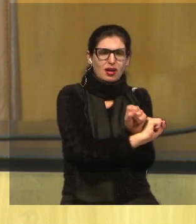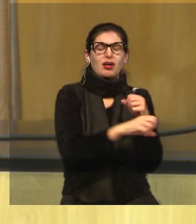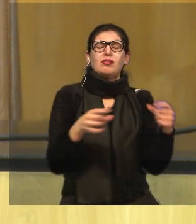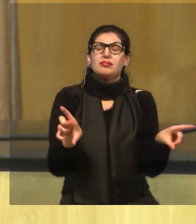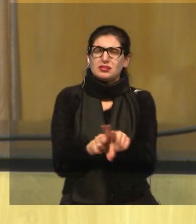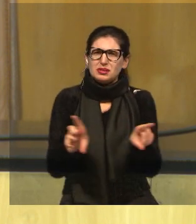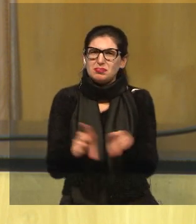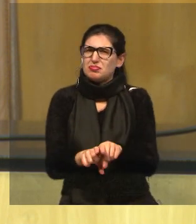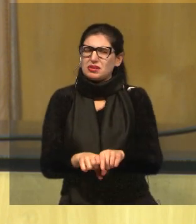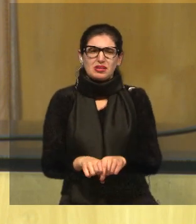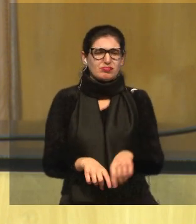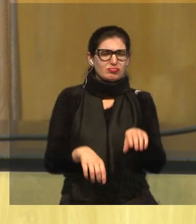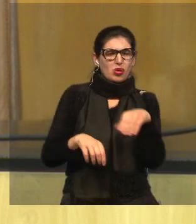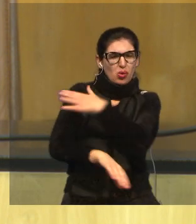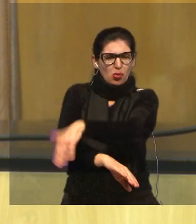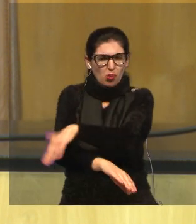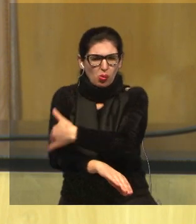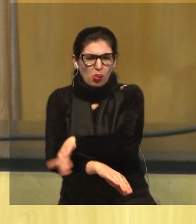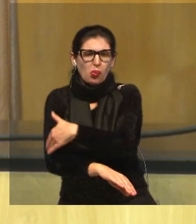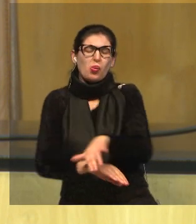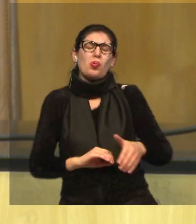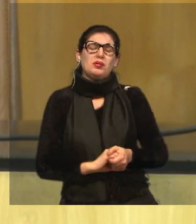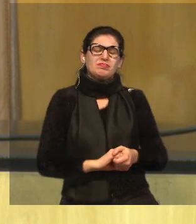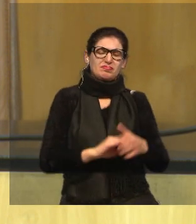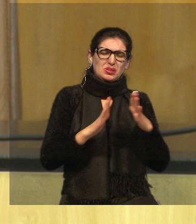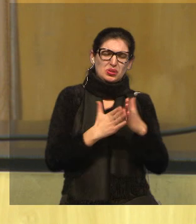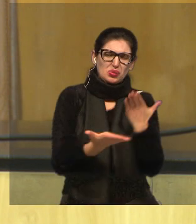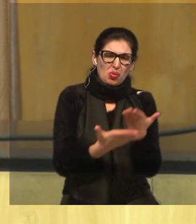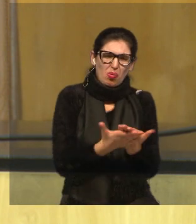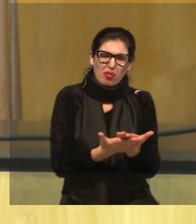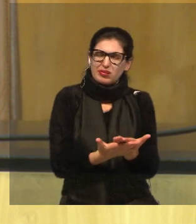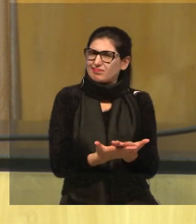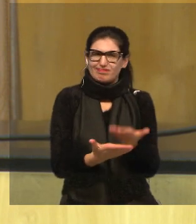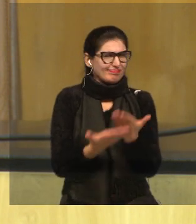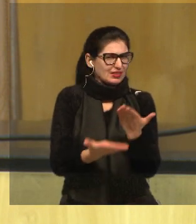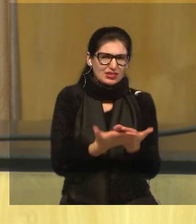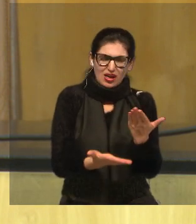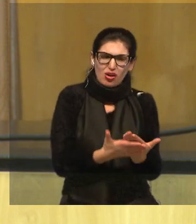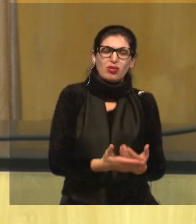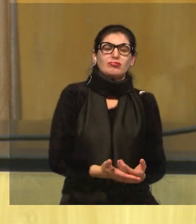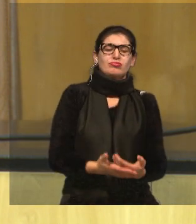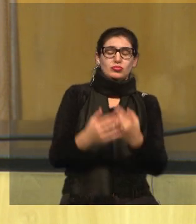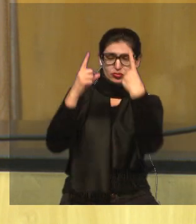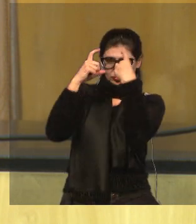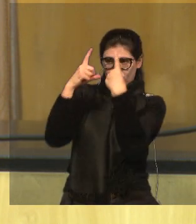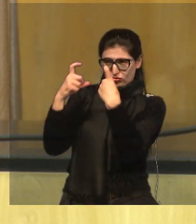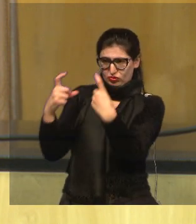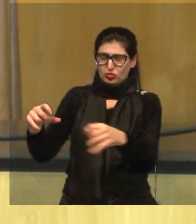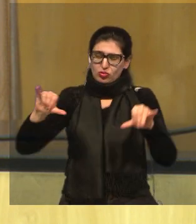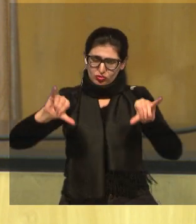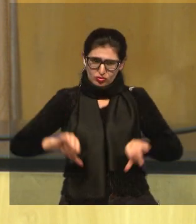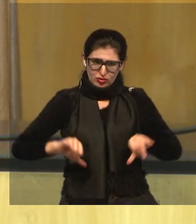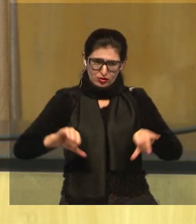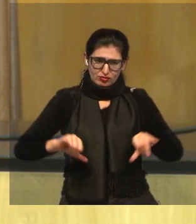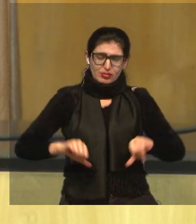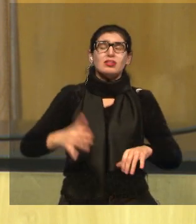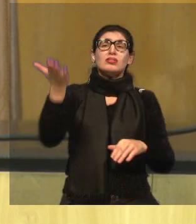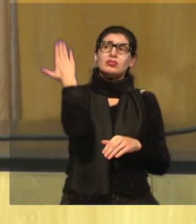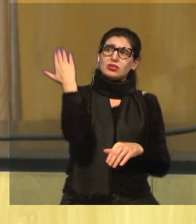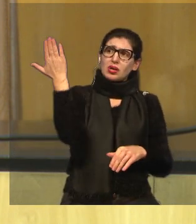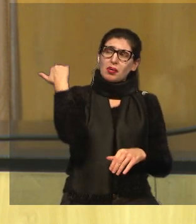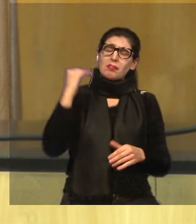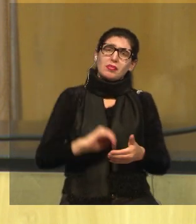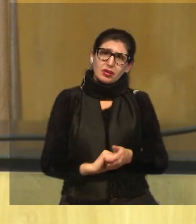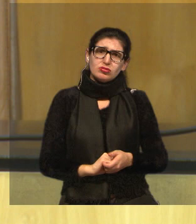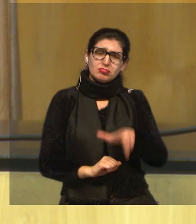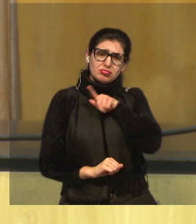sem escolas, muitas crianças estavam sofrendo violência, e tudo o que acontece hoje também acontecia naquela época na minha infância. Mas a